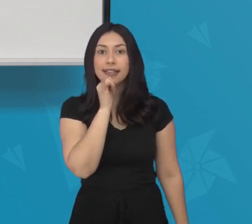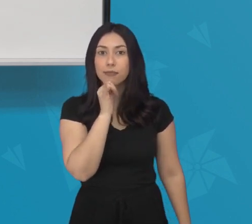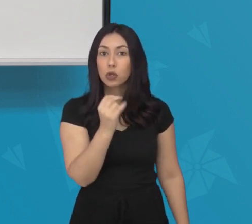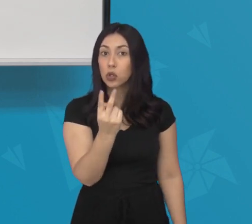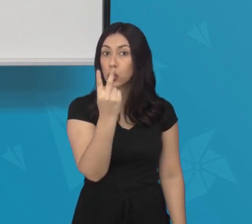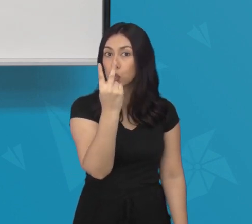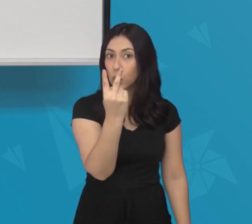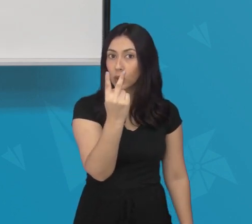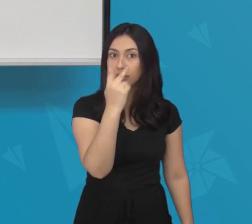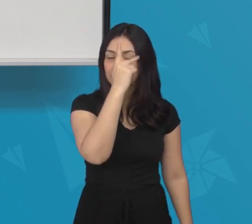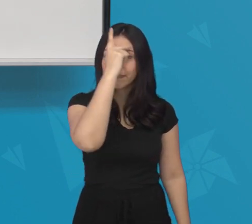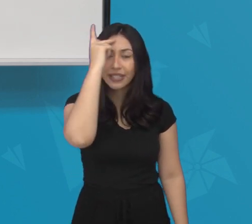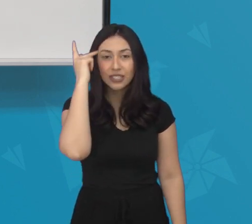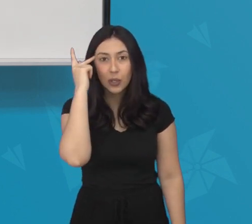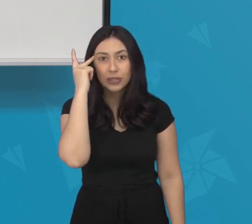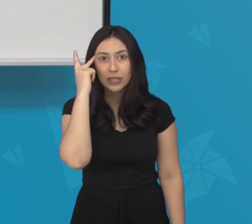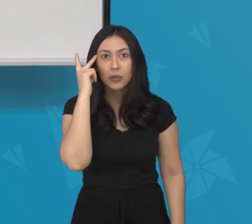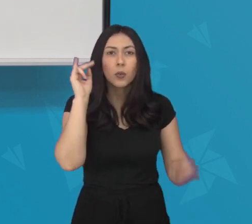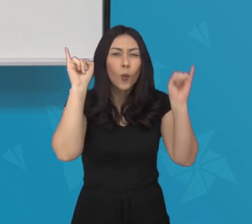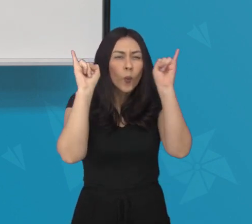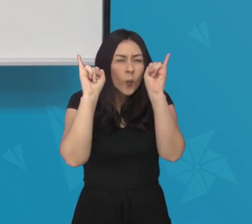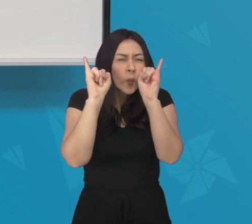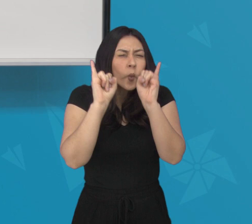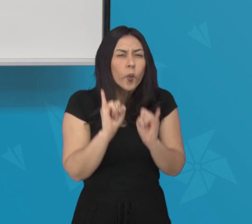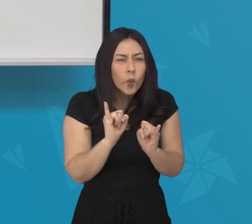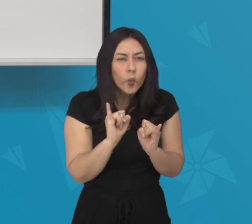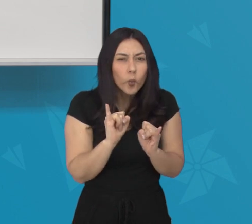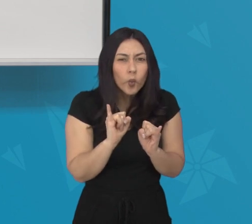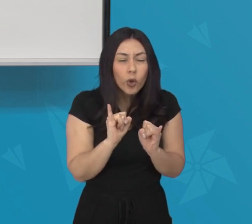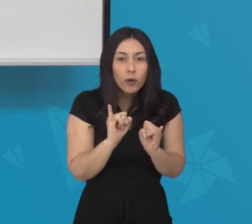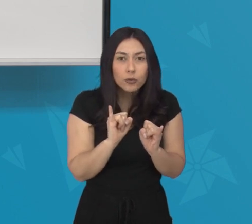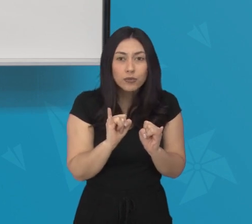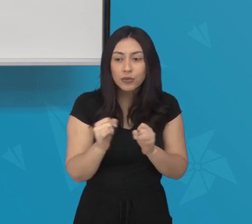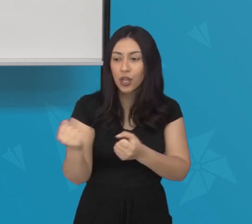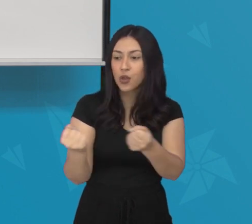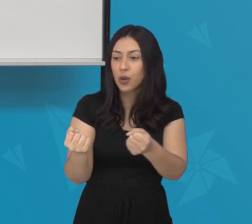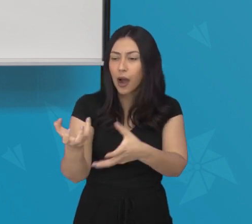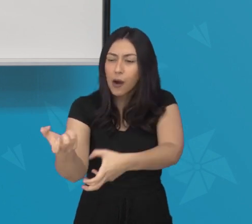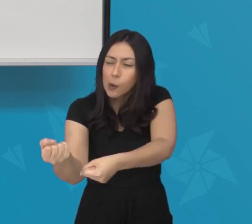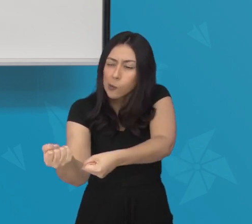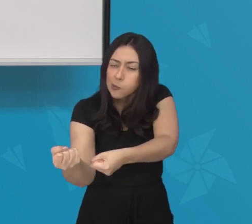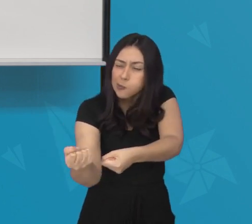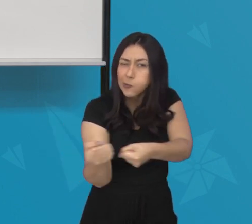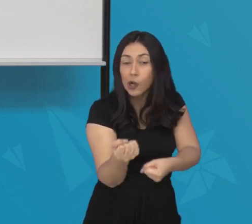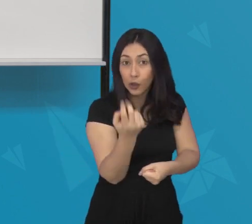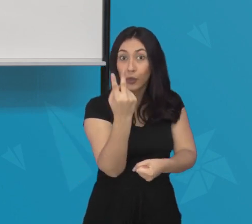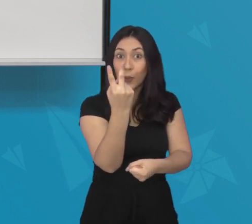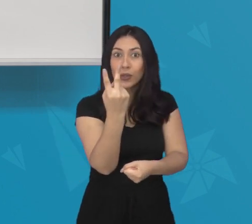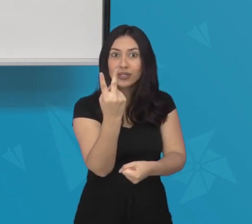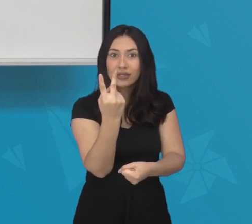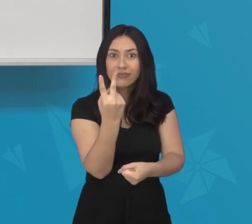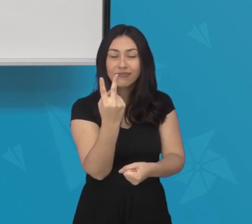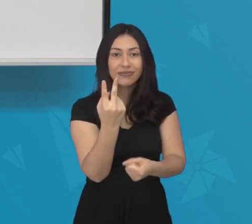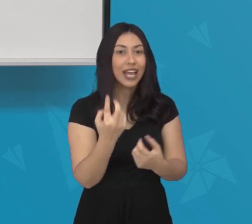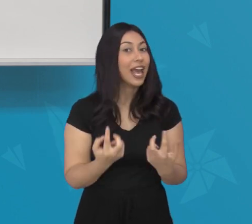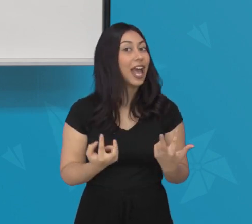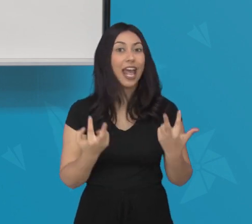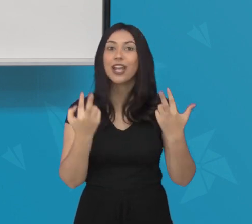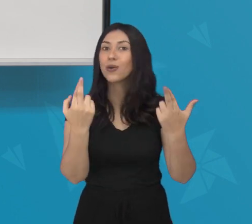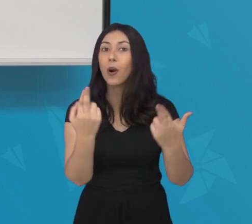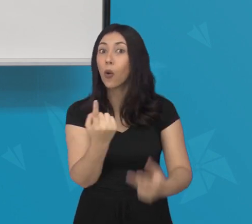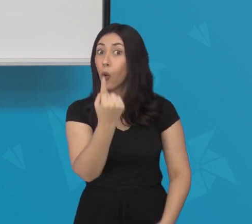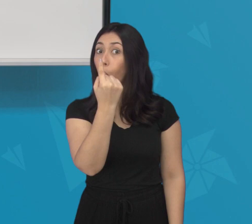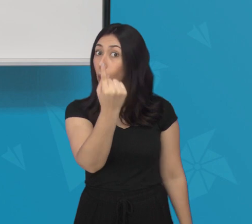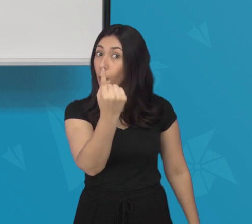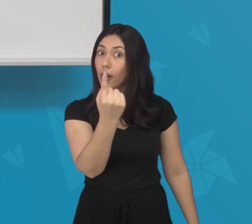um carro, se eu tenho duas pessoas magrelas que puxam um carro, é a mesma coisa que uma pessoa mais forte puxando esse carro. É aquele conceito que eu falei